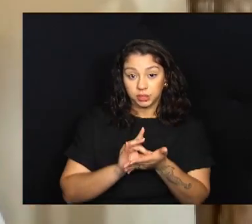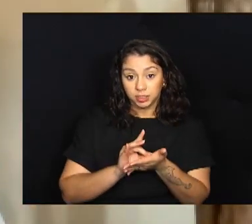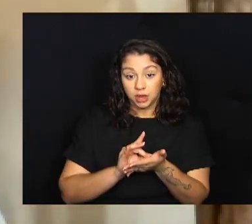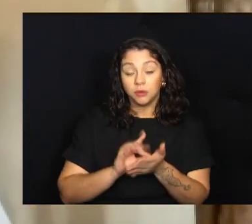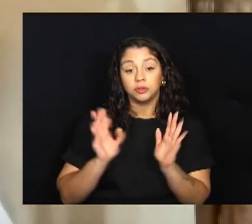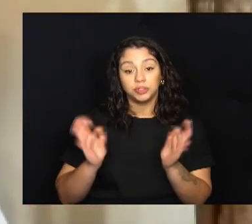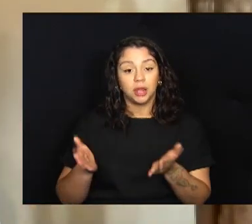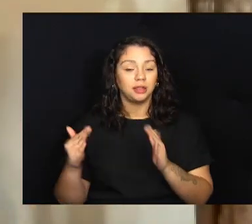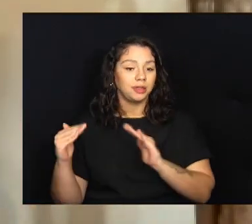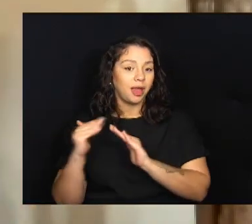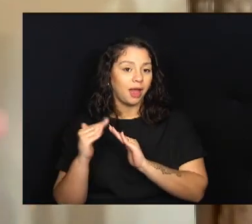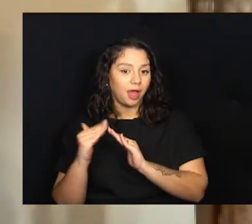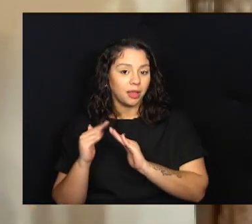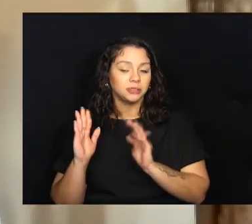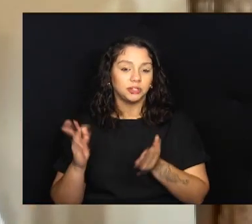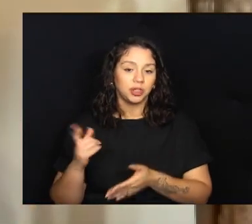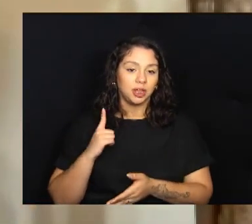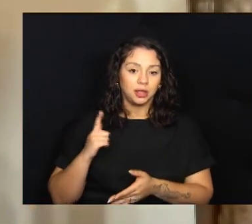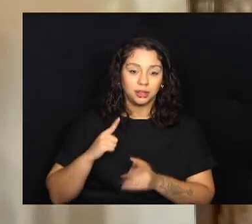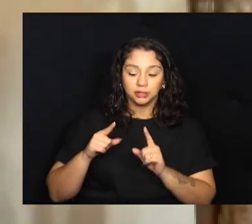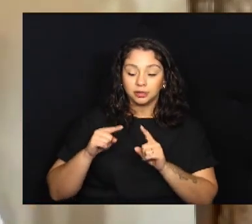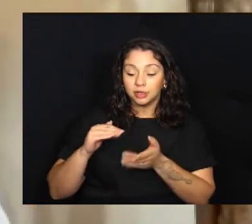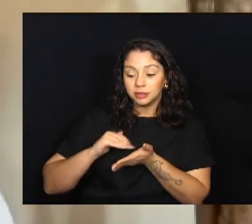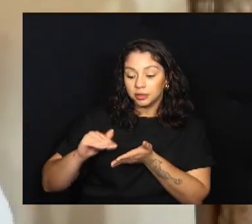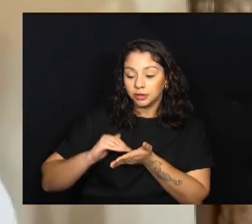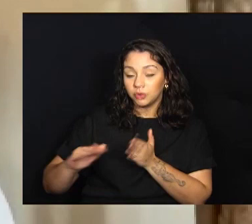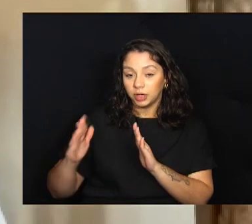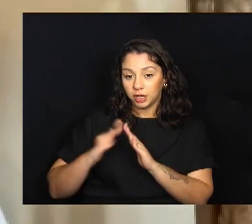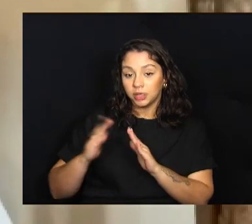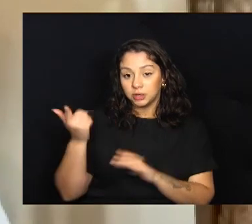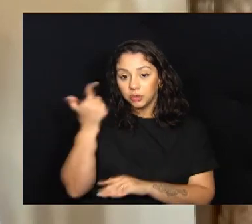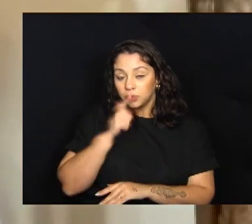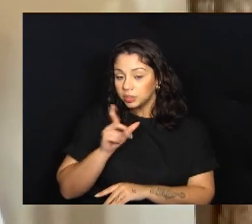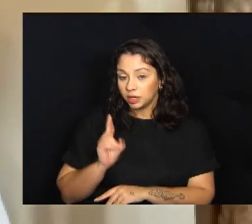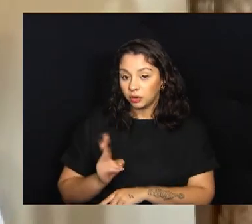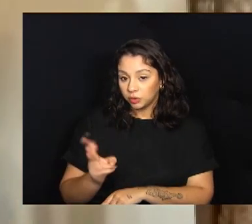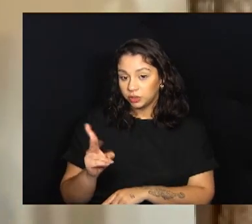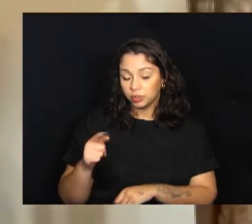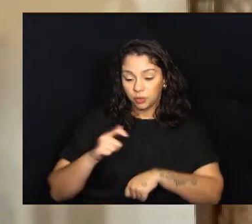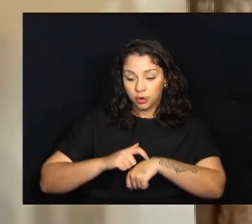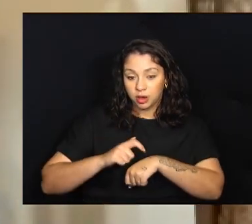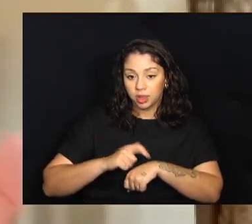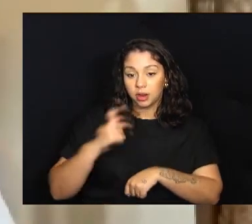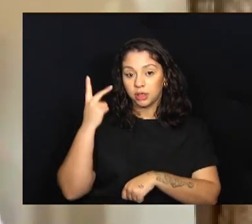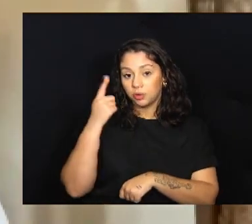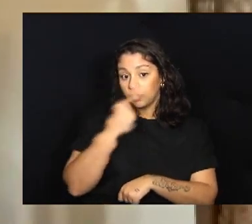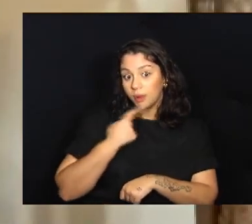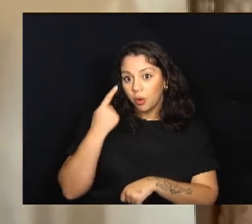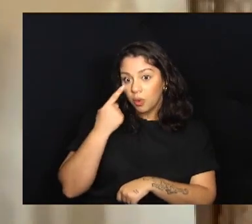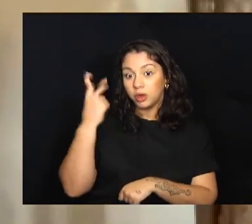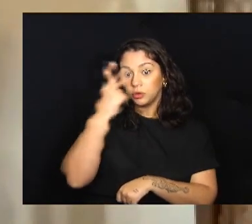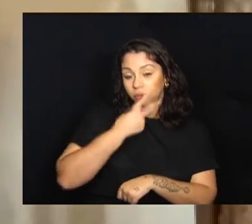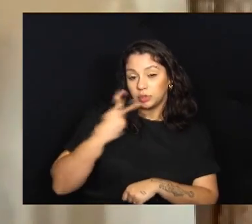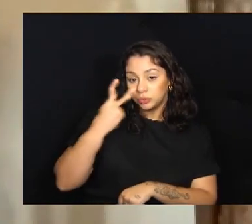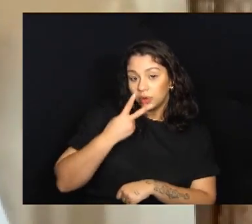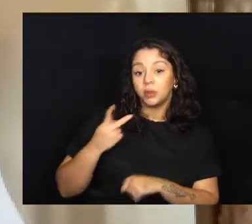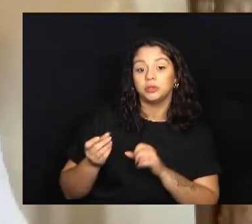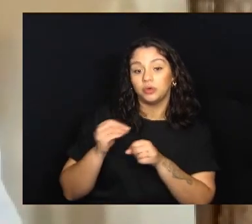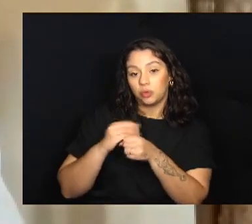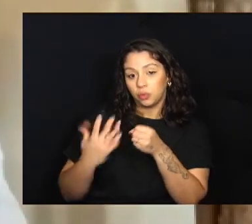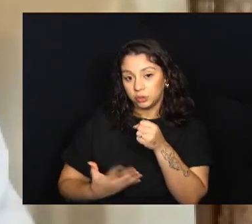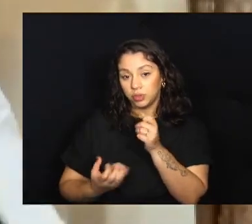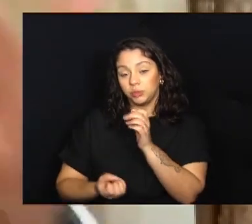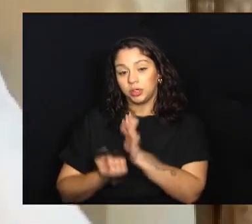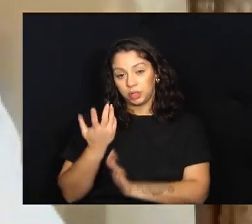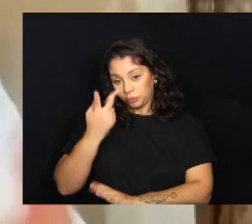está em casa, né? Já está no seu escritório em casa. Então você consegue continuar ali mais 1 hora, 2 horas, ou até um pouco mais, produzindo conteúdos para a